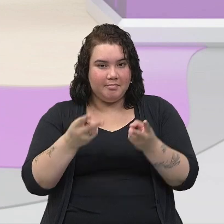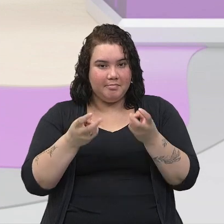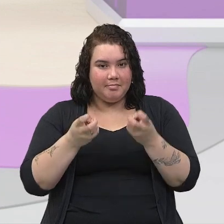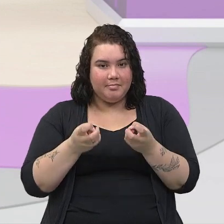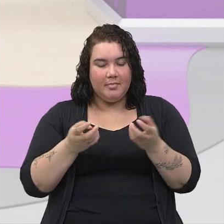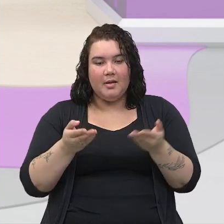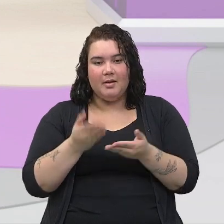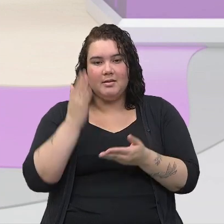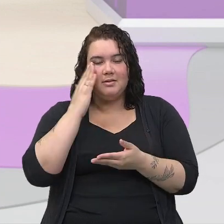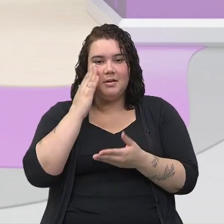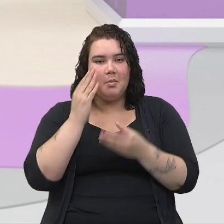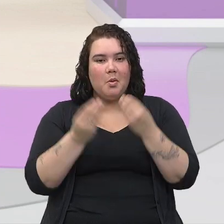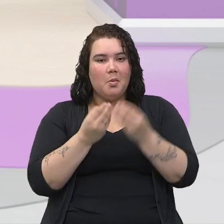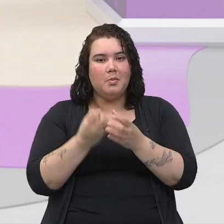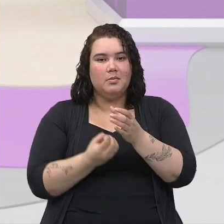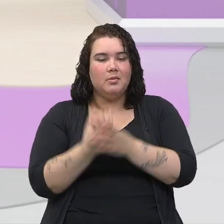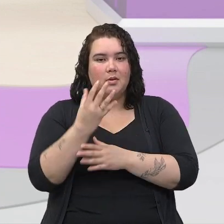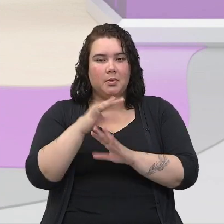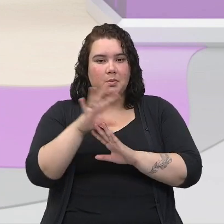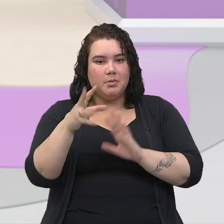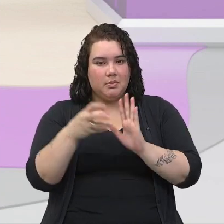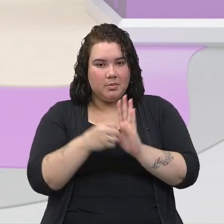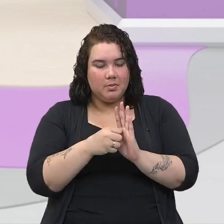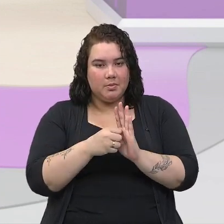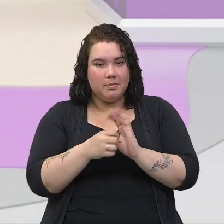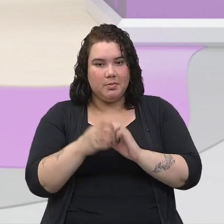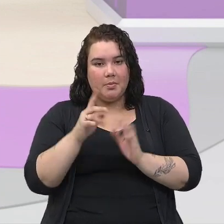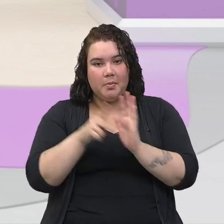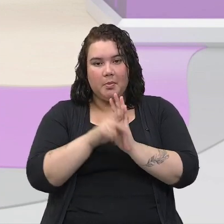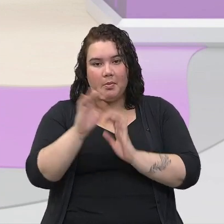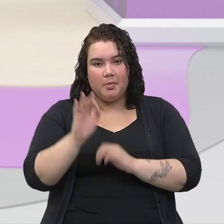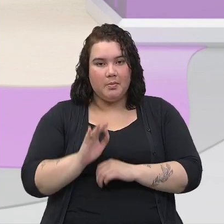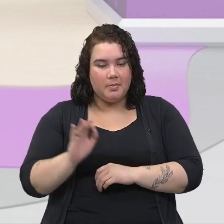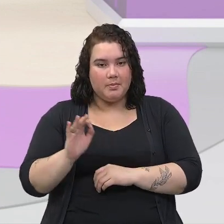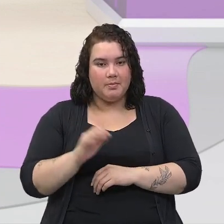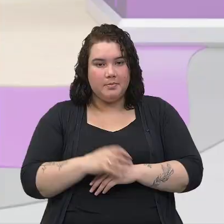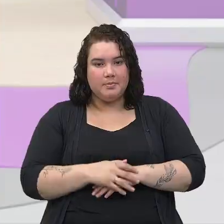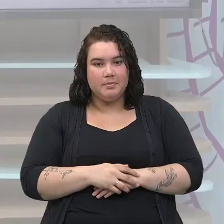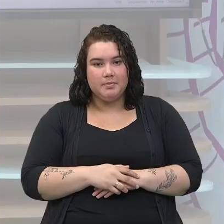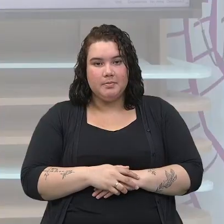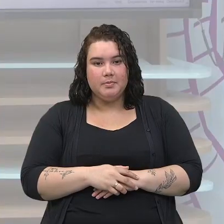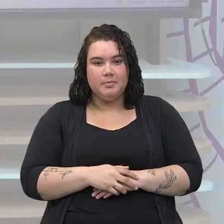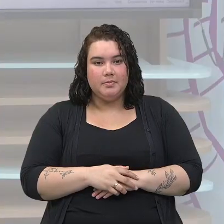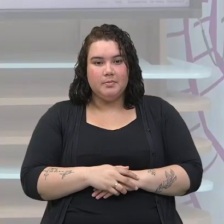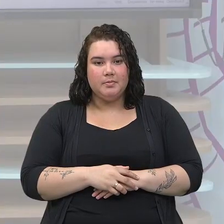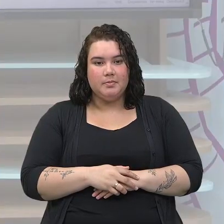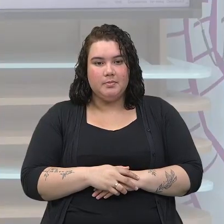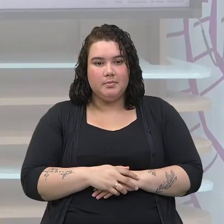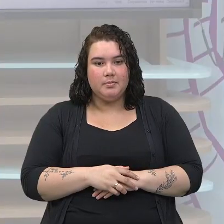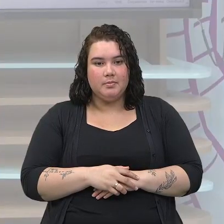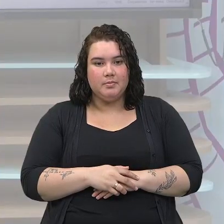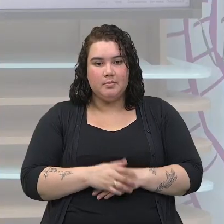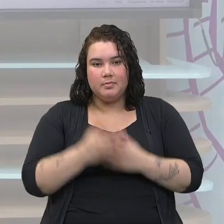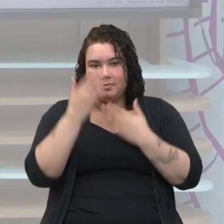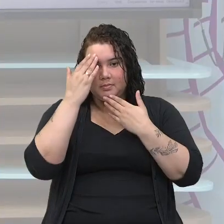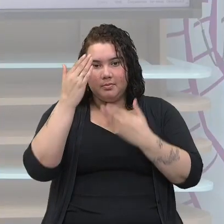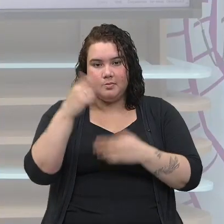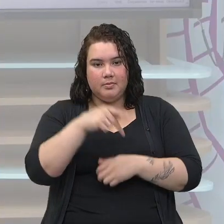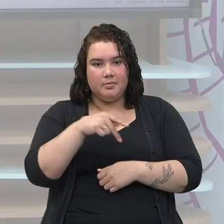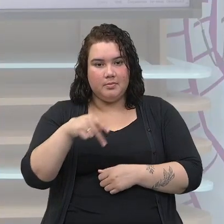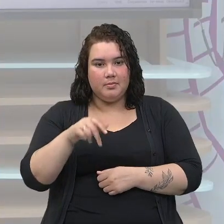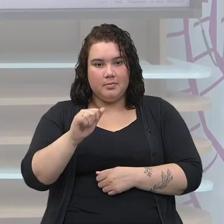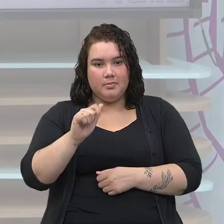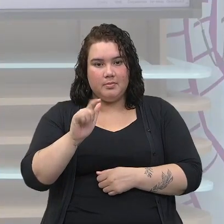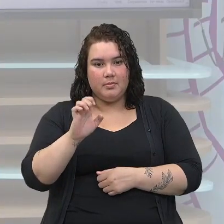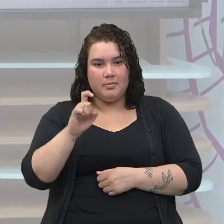agora sim nós sabemos um pouquinho mais da história do símbolo da porcentagem. Vamos voltar à nossa aula. Obrigado aí, professor Alexandre, né, explicando